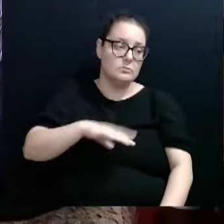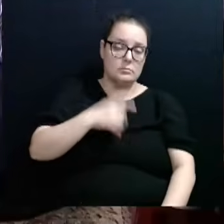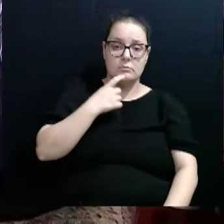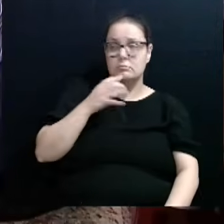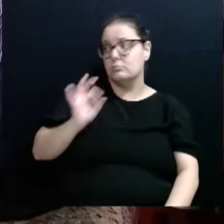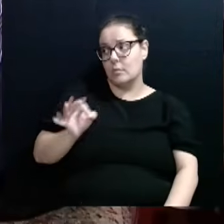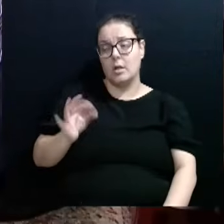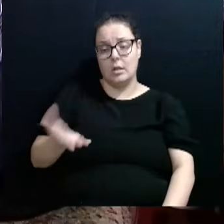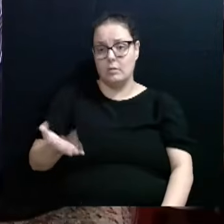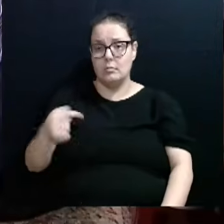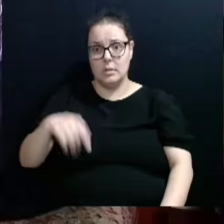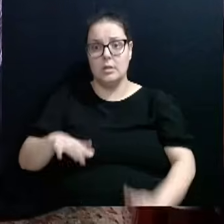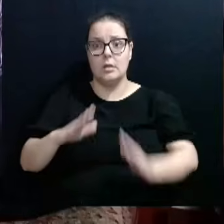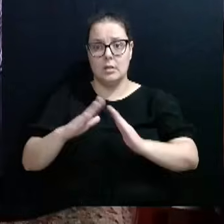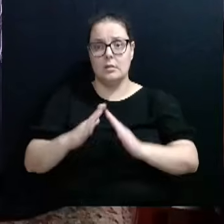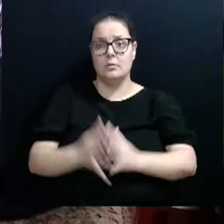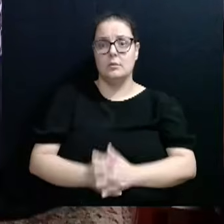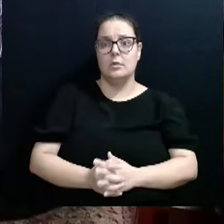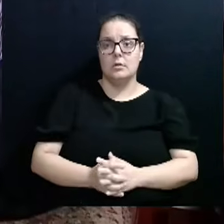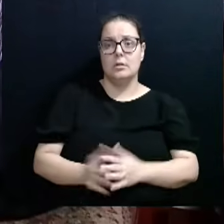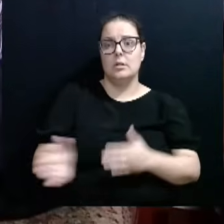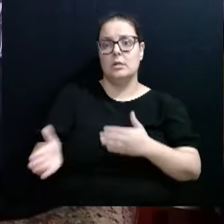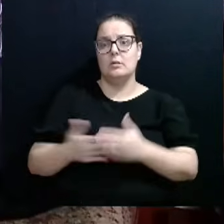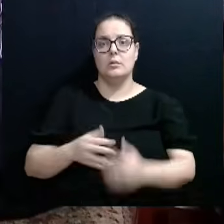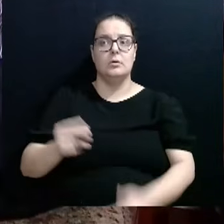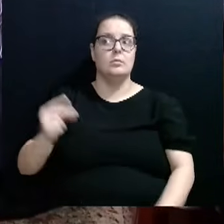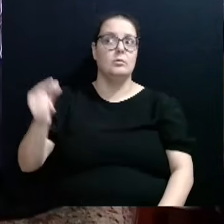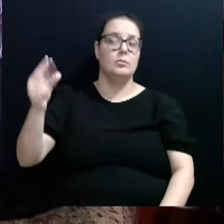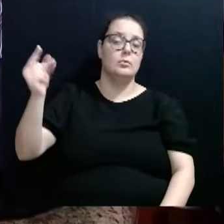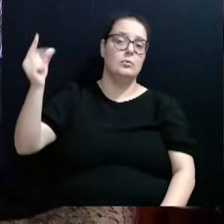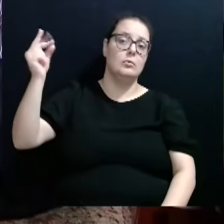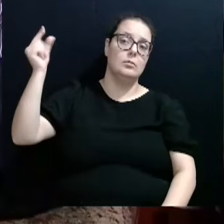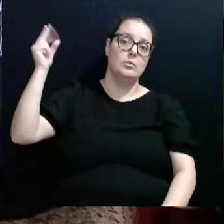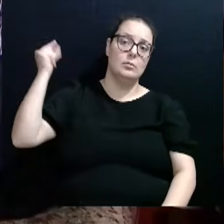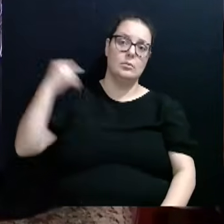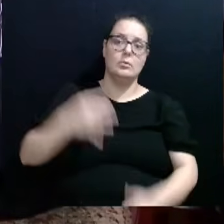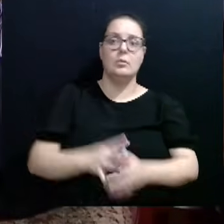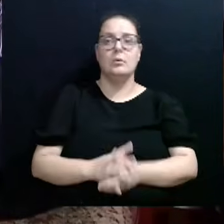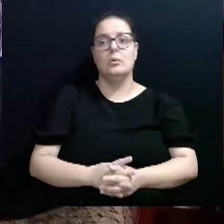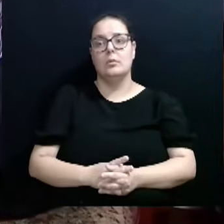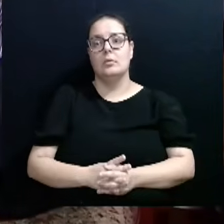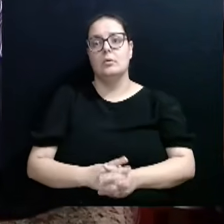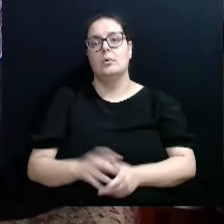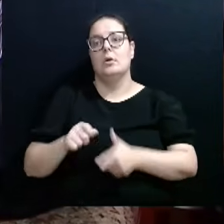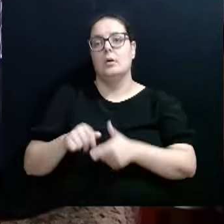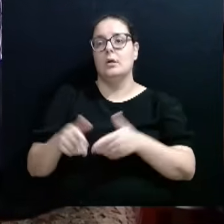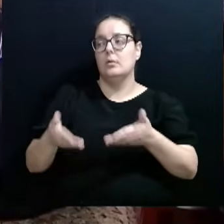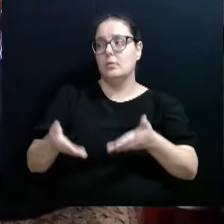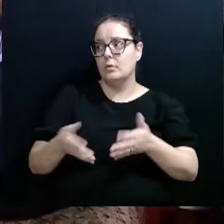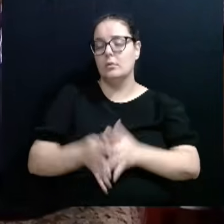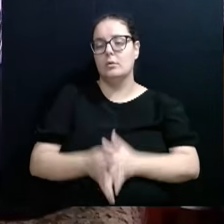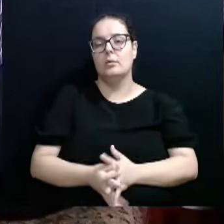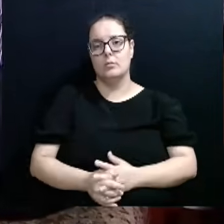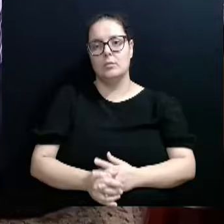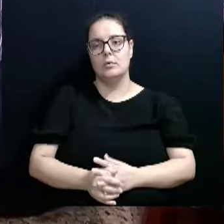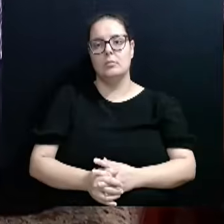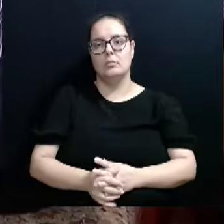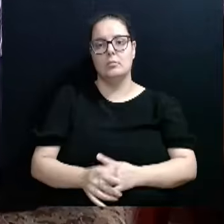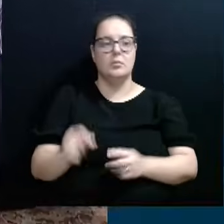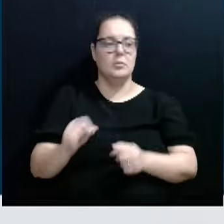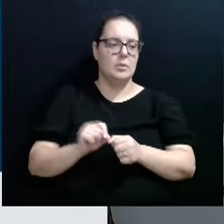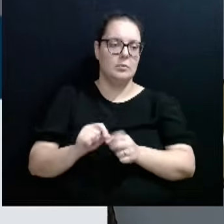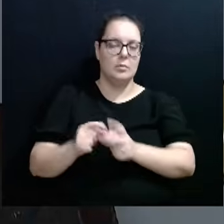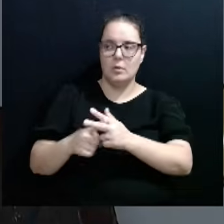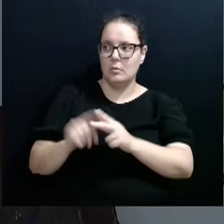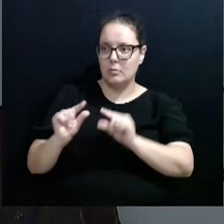casa. Ela estava fechada há bastante tempo, aí nós locamos, fizemos uma pequena reforma e estamos